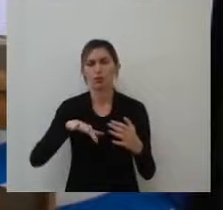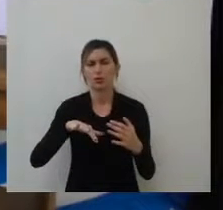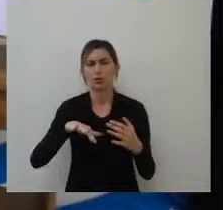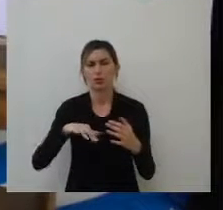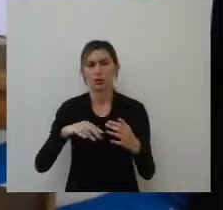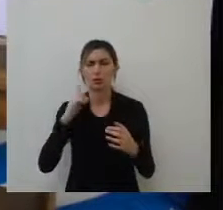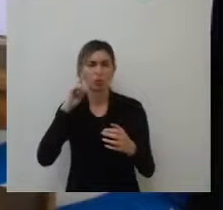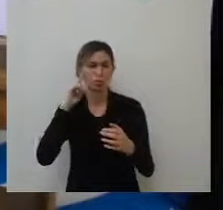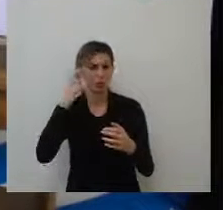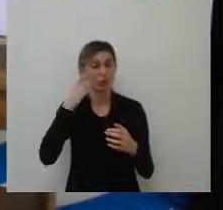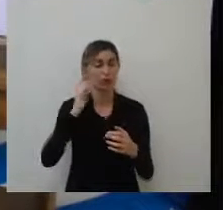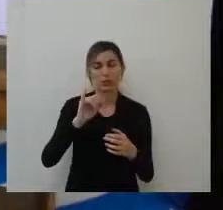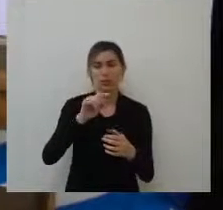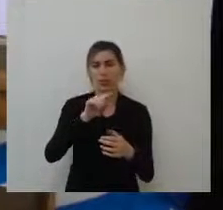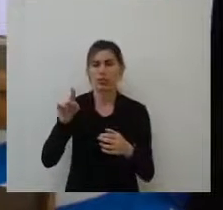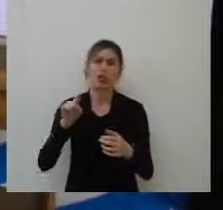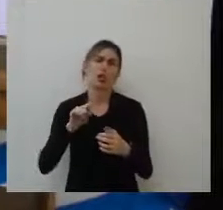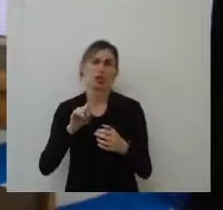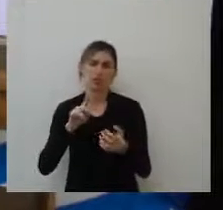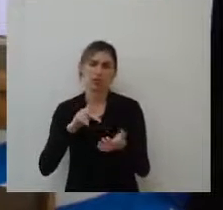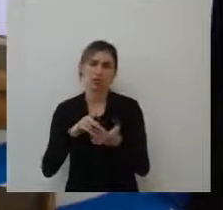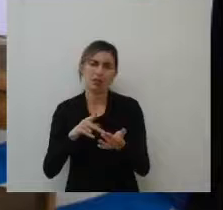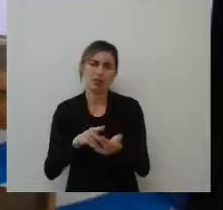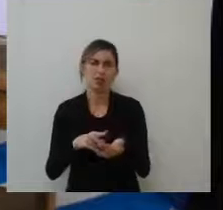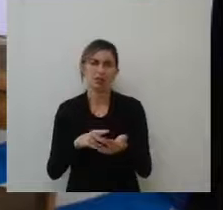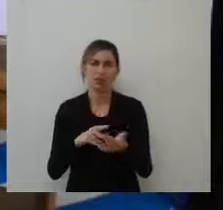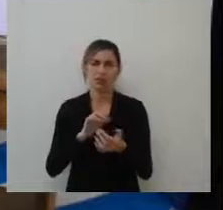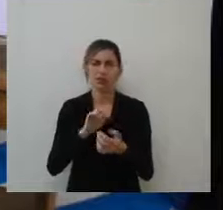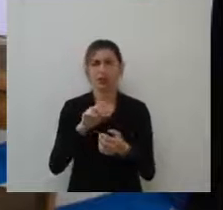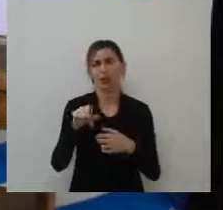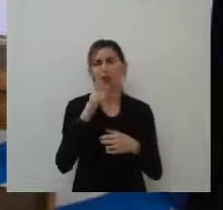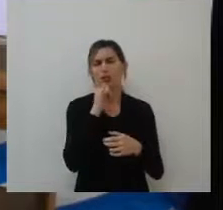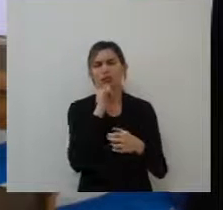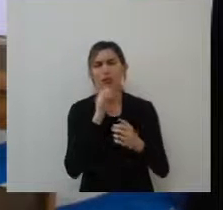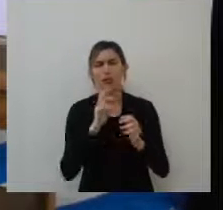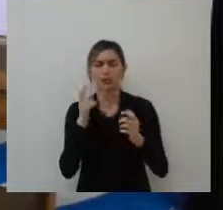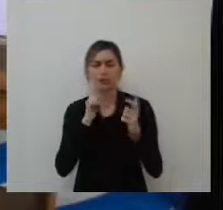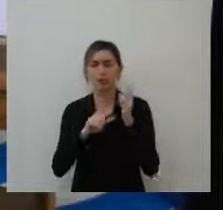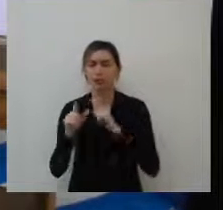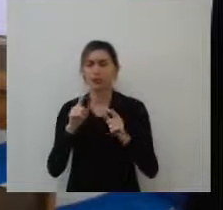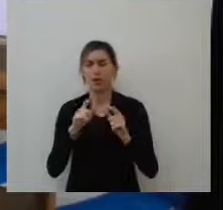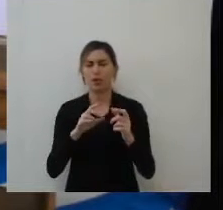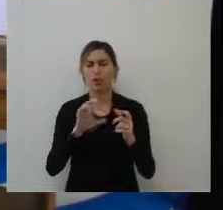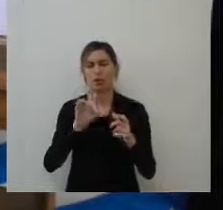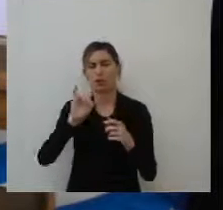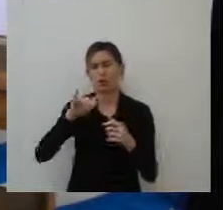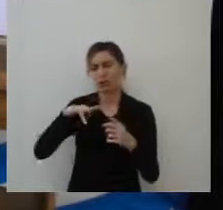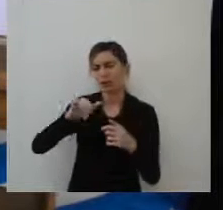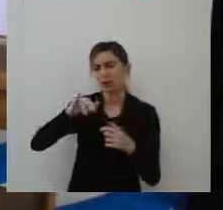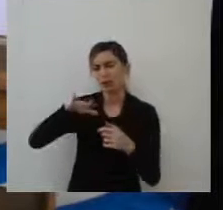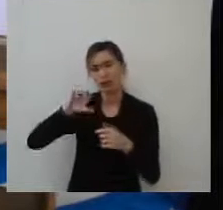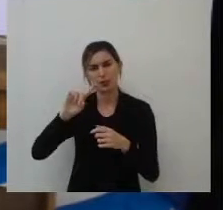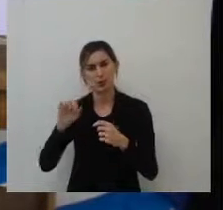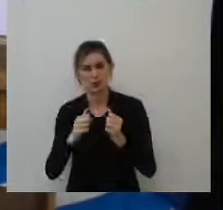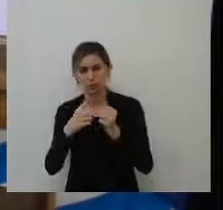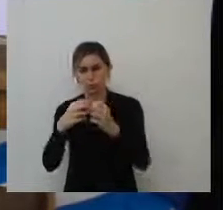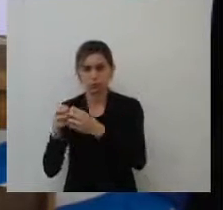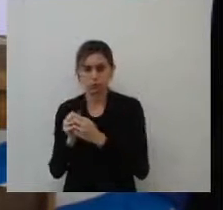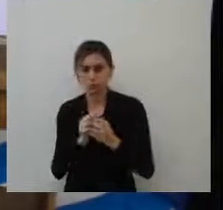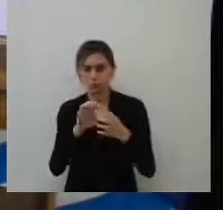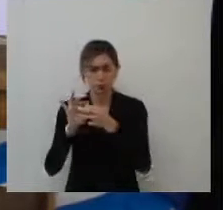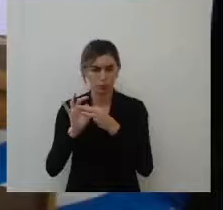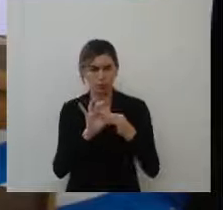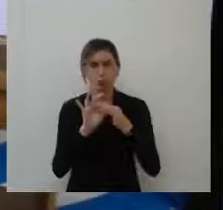deixa a dúvida. Se ela realmente funciona, se ela realmente dinamiza isso, dinamiza essa proximidade, tá?